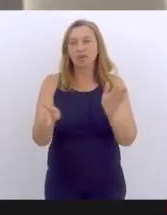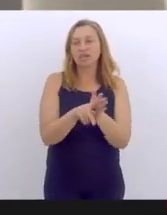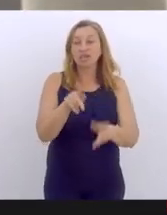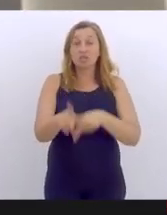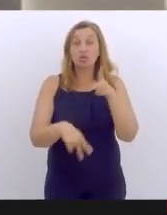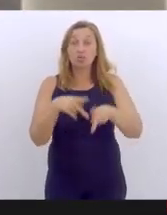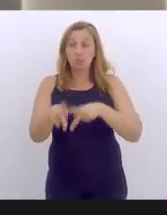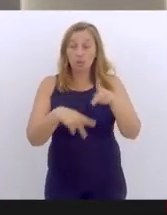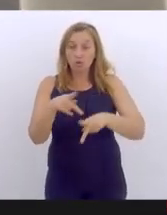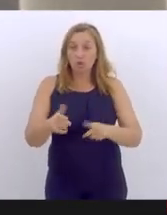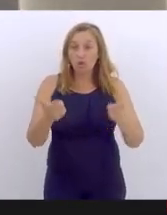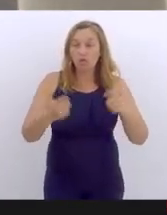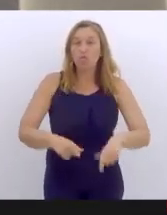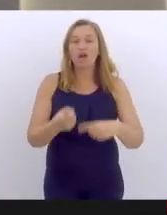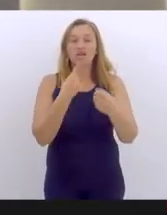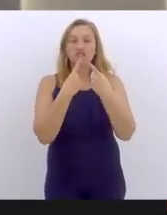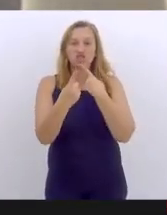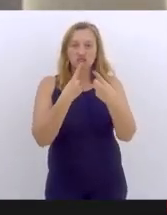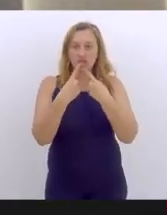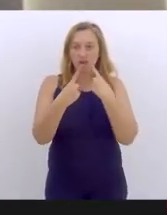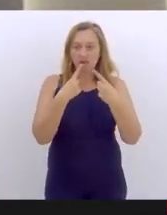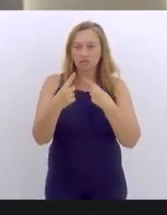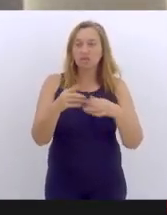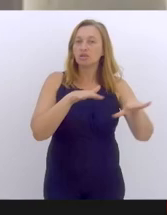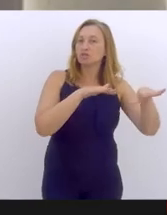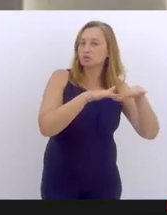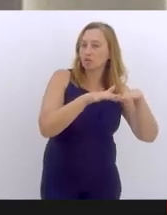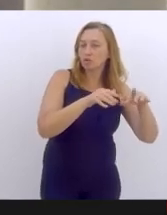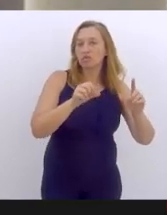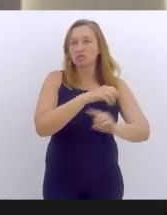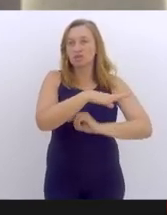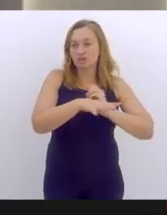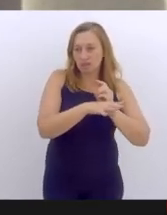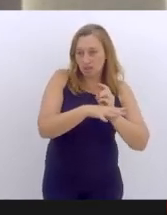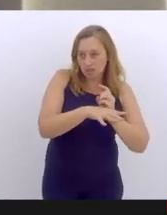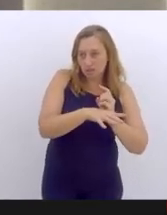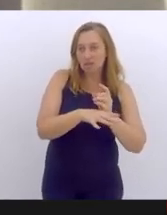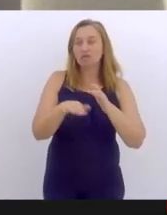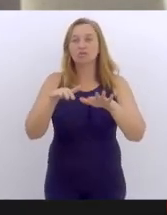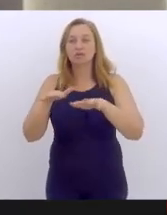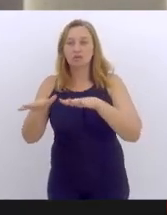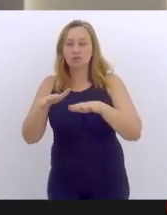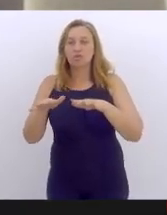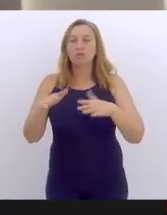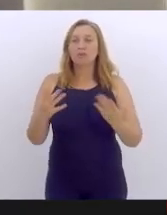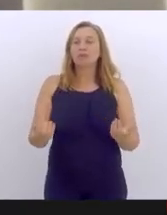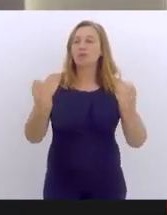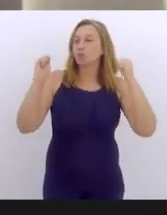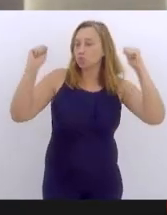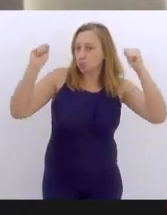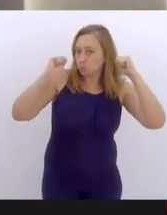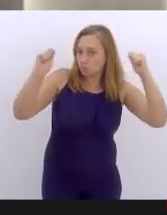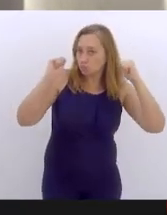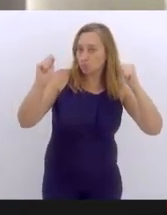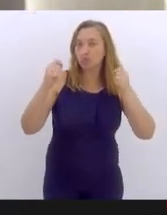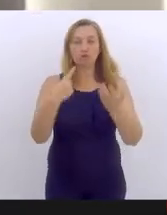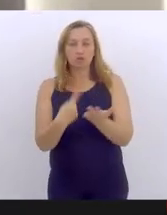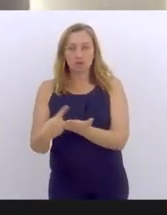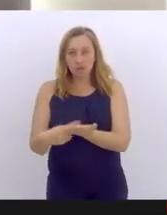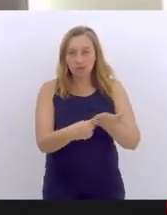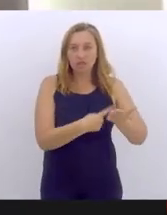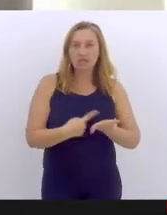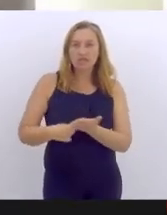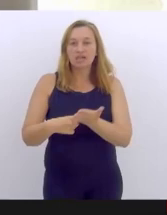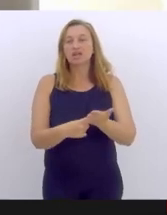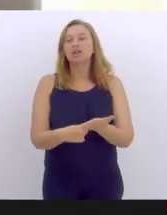de ser um espaço de diálogo entre os movimentos sociais, movimentos como as torcidas organizadas que hoje ocupam essas galerias, e